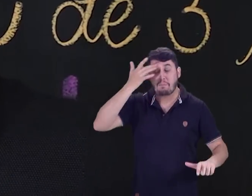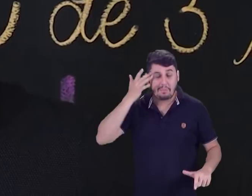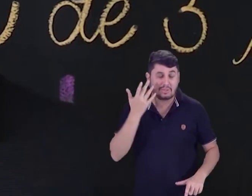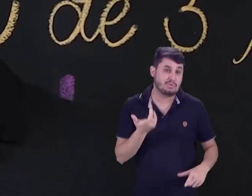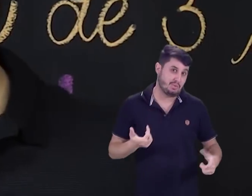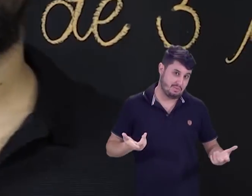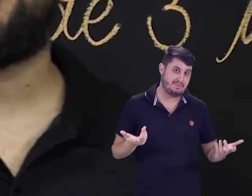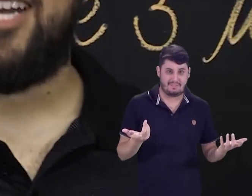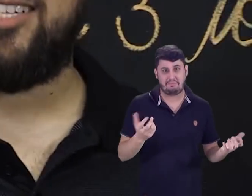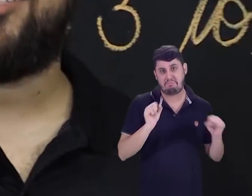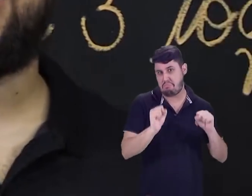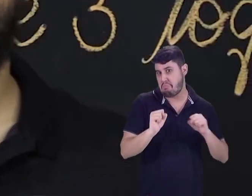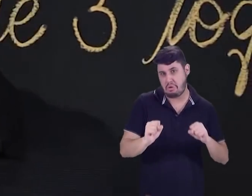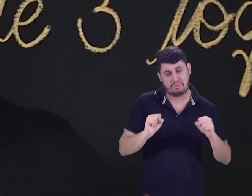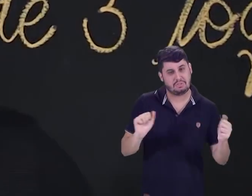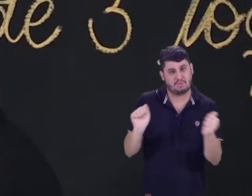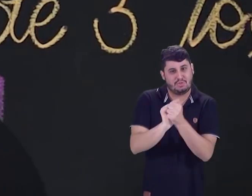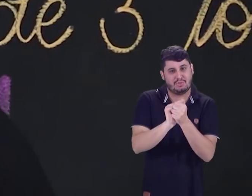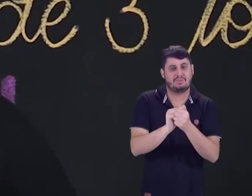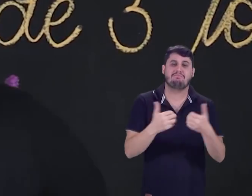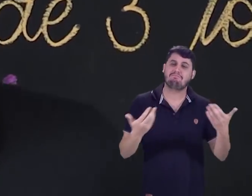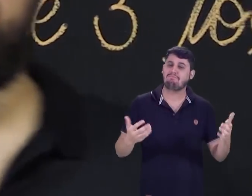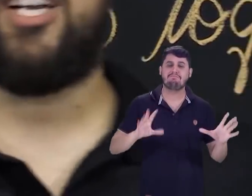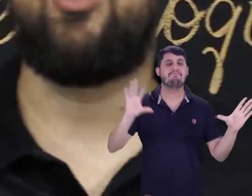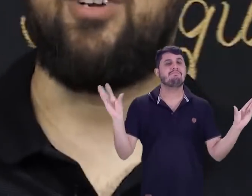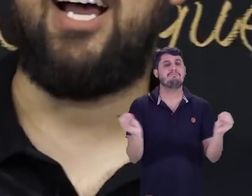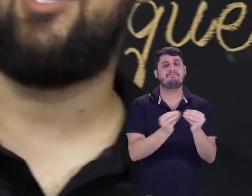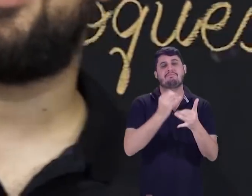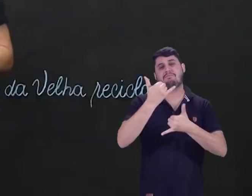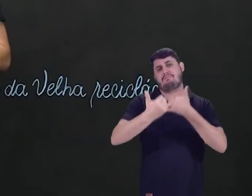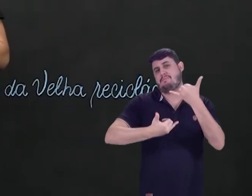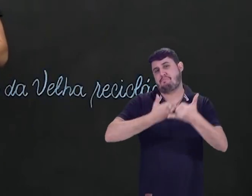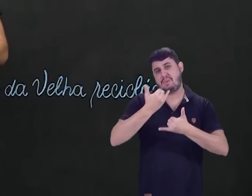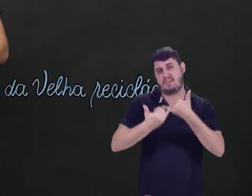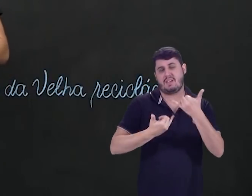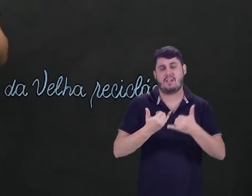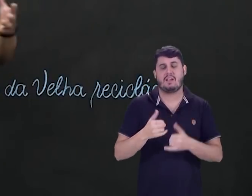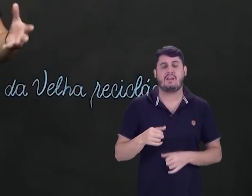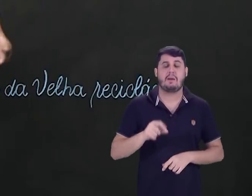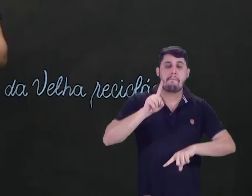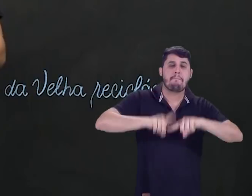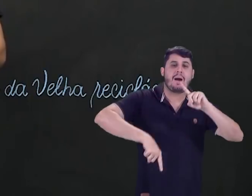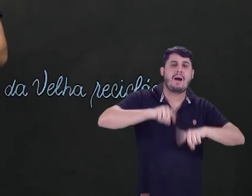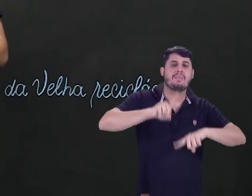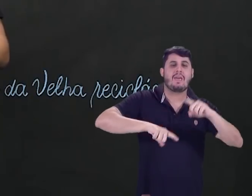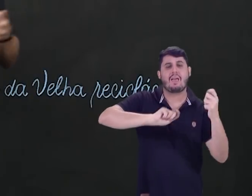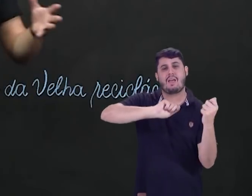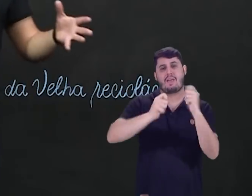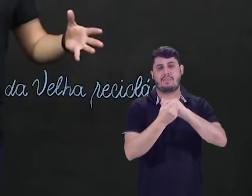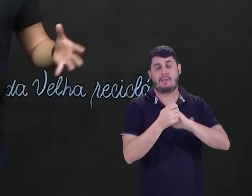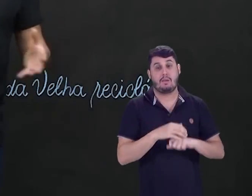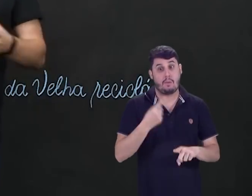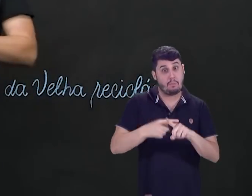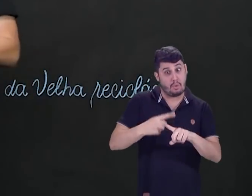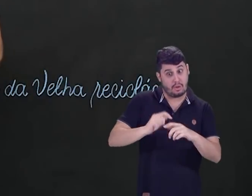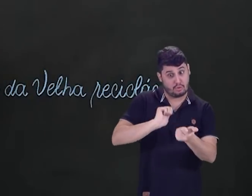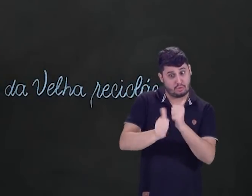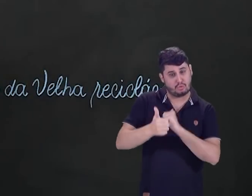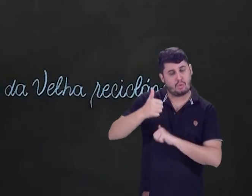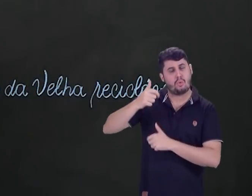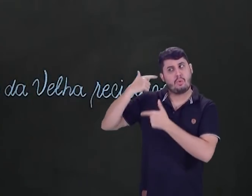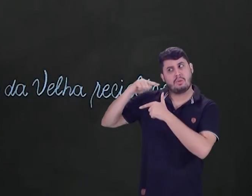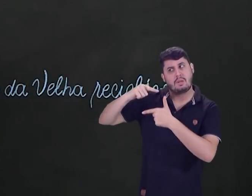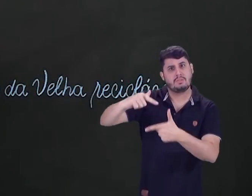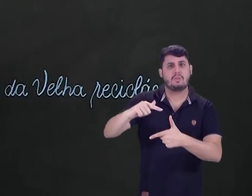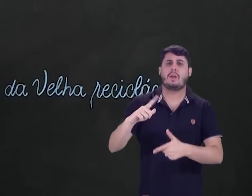esses foram os nossos jogos com materiais recicláveis. Os jogos tradicionais, eles trazem toda uma cultura que a gente pode estar trabalhando dentro